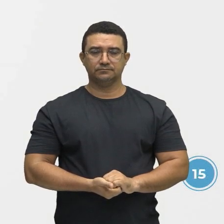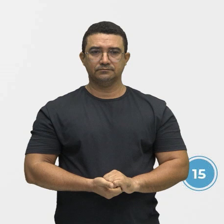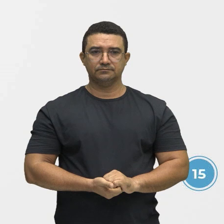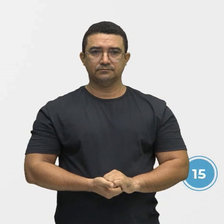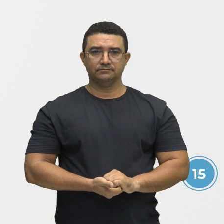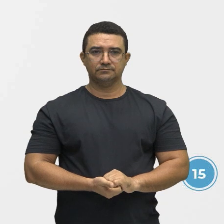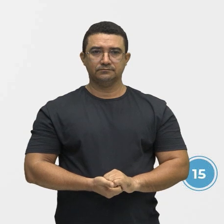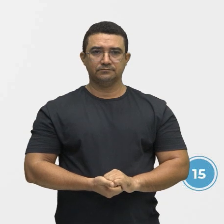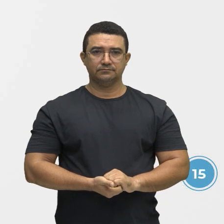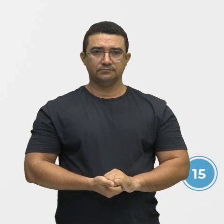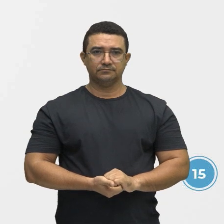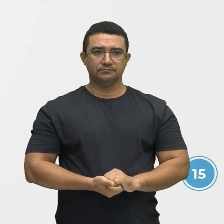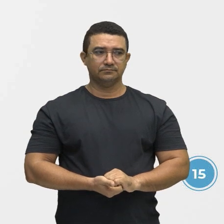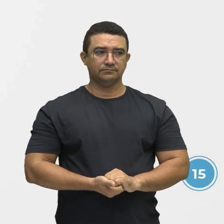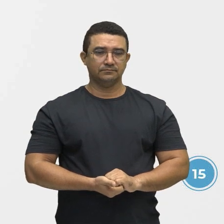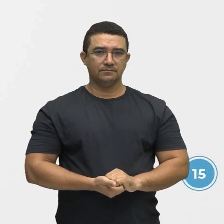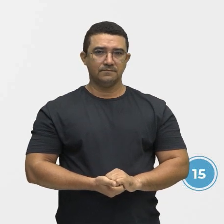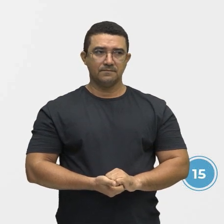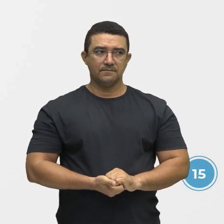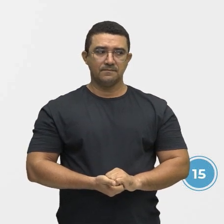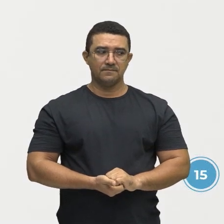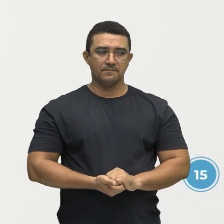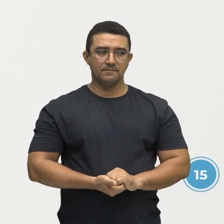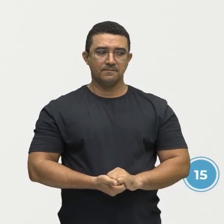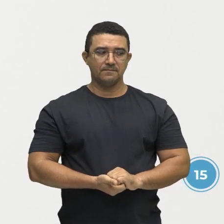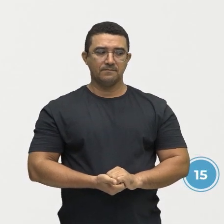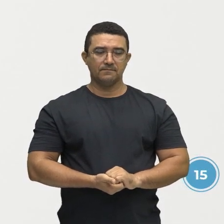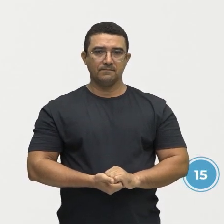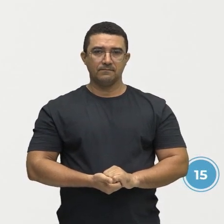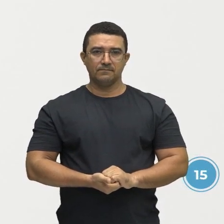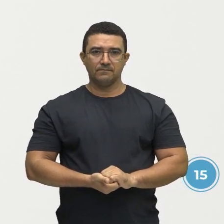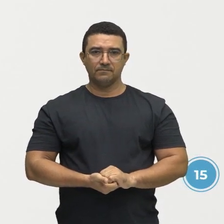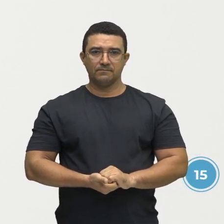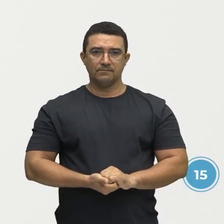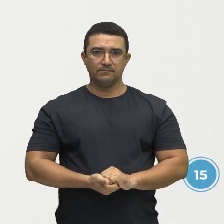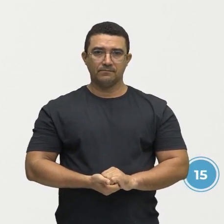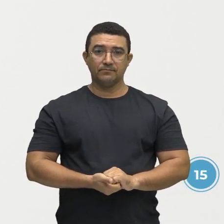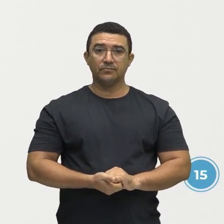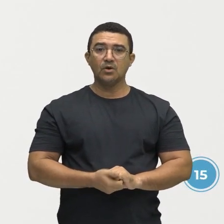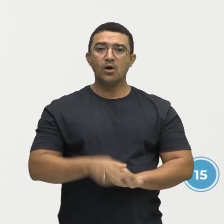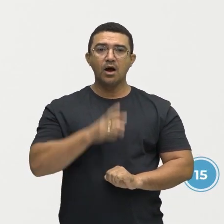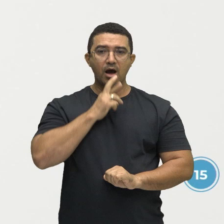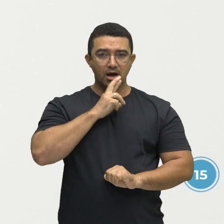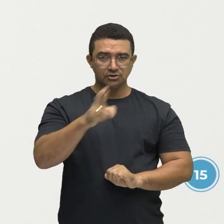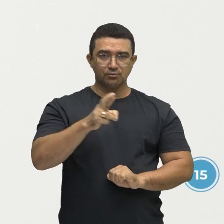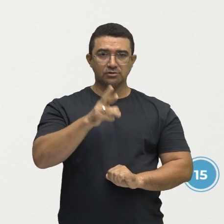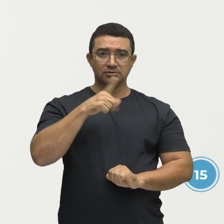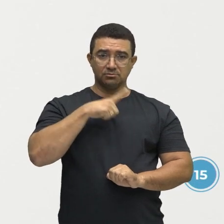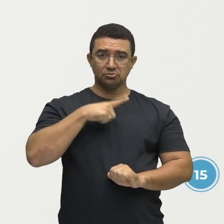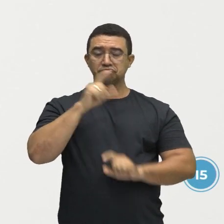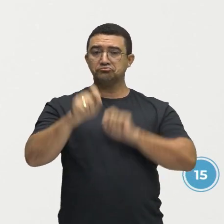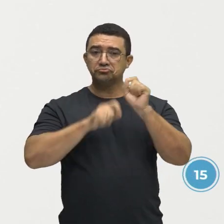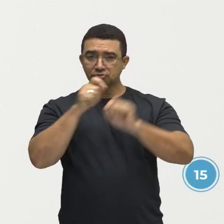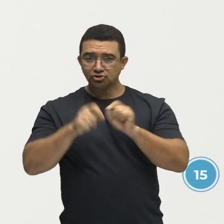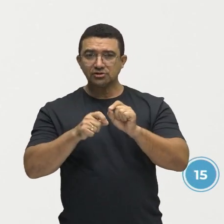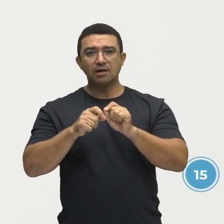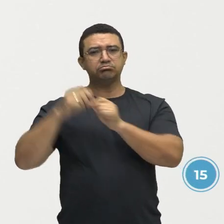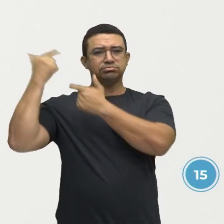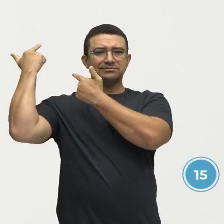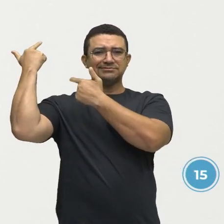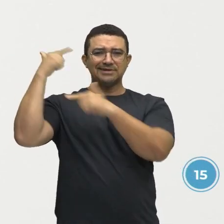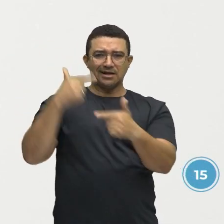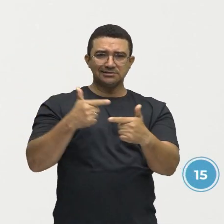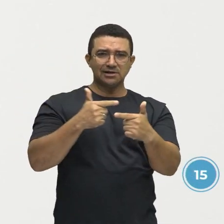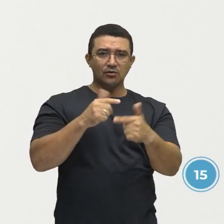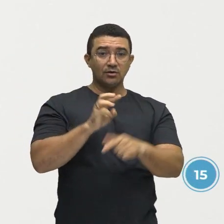aqui rapidamente, não é? Então, nas respostas acima temos a tradução das double H words e lembrando que